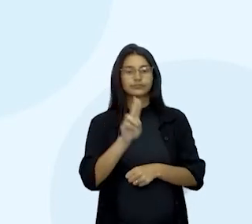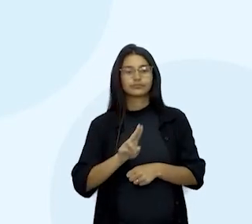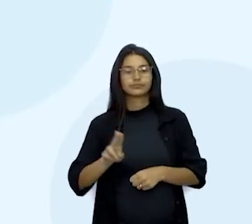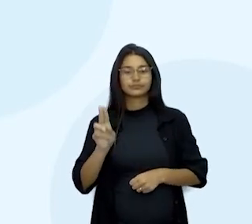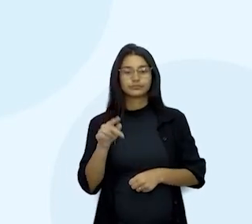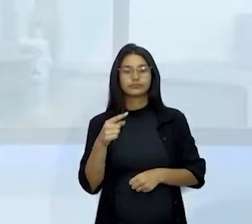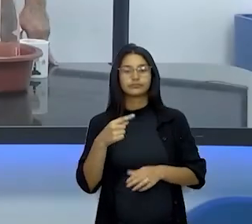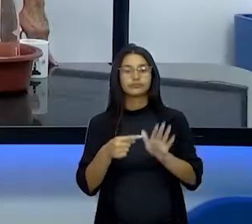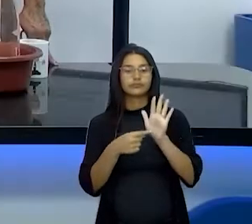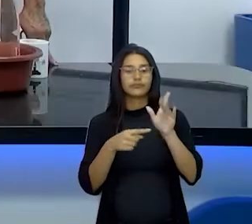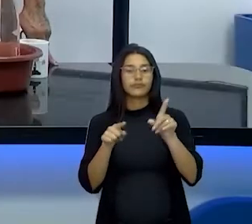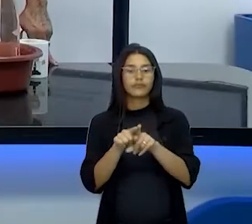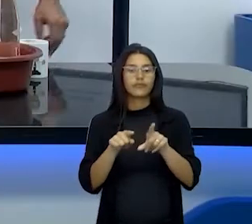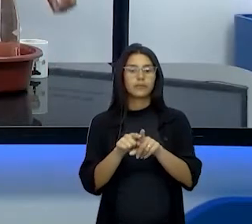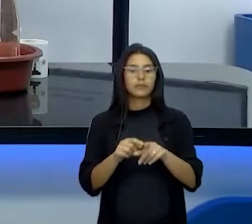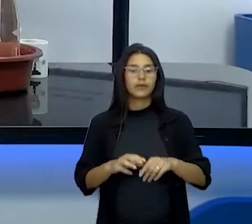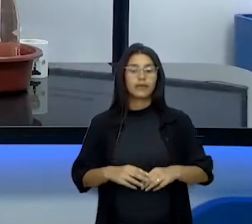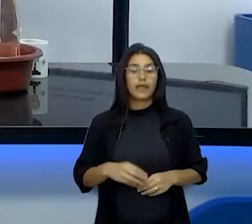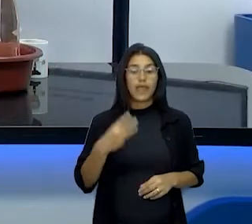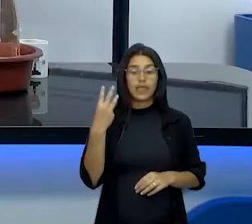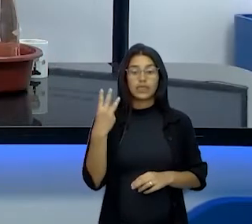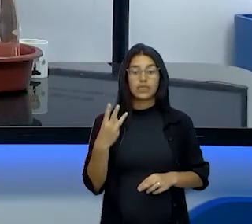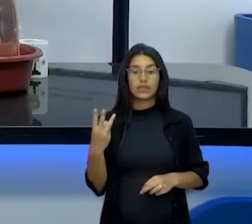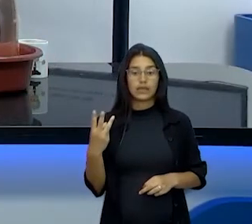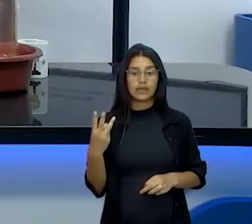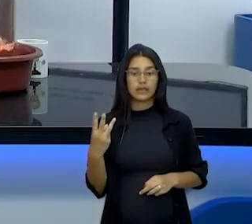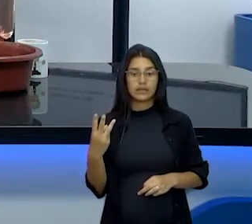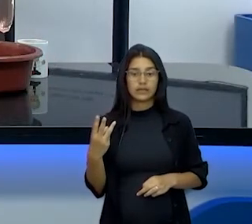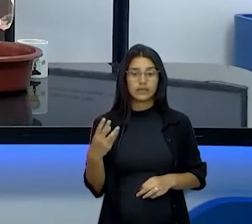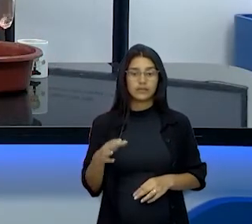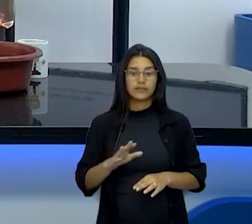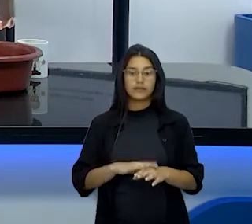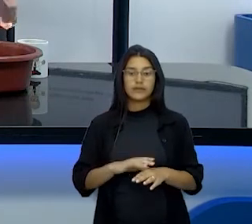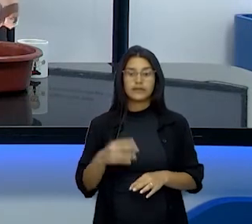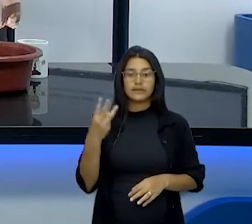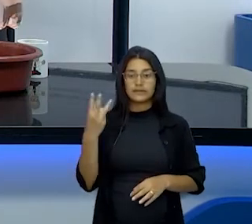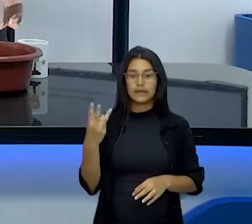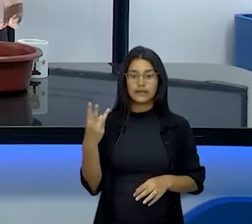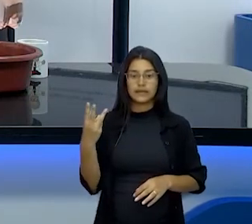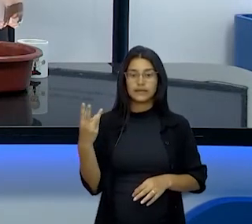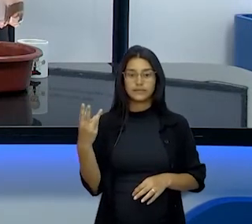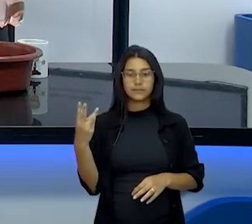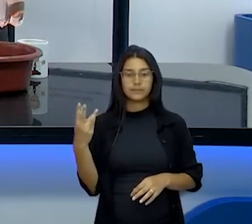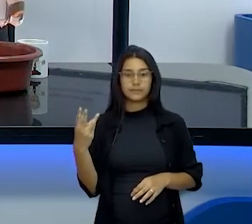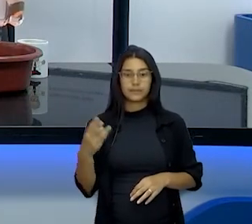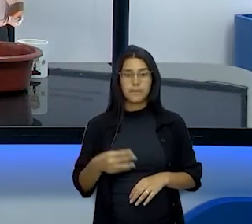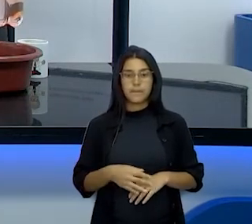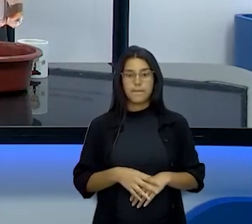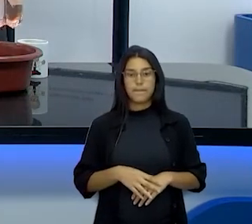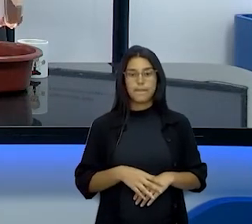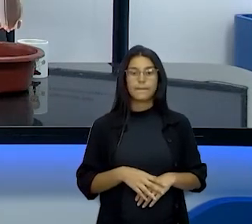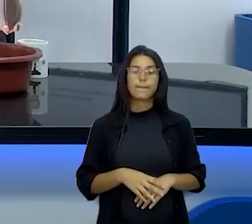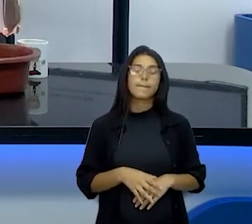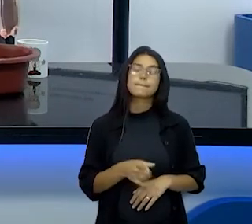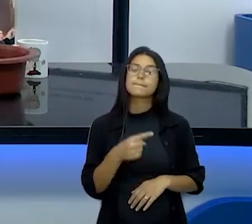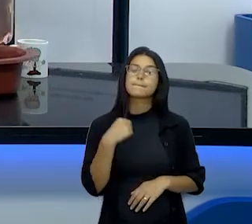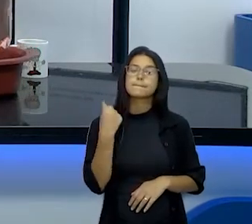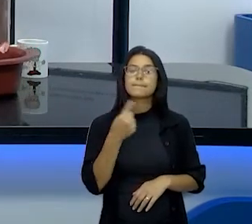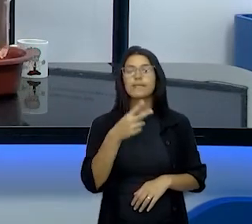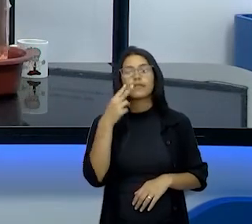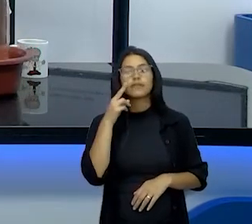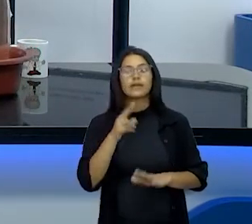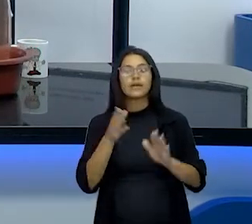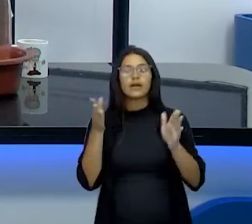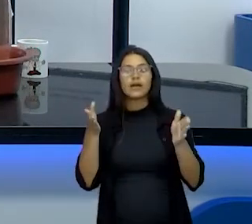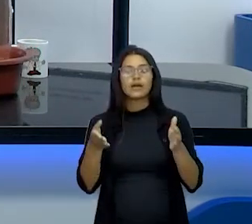aqui, a gente trouxe aí a gente fez 3 furinhos, né? Isso. Tá aqui, ó, 1, 2, 3. E aí a gente vai olhar